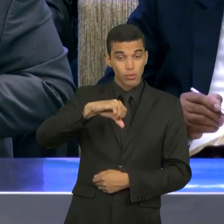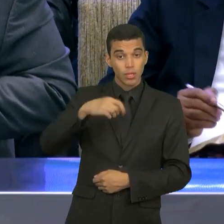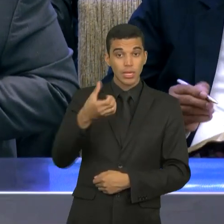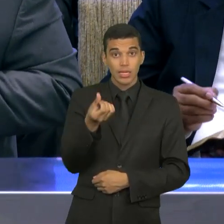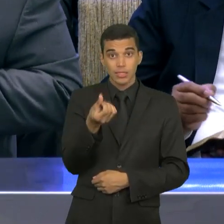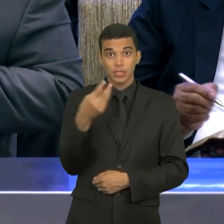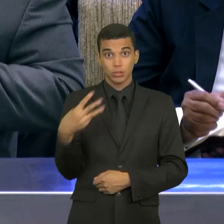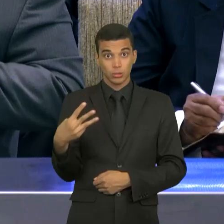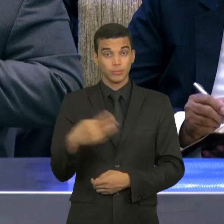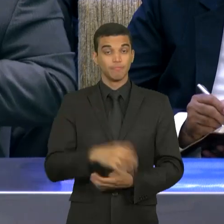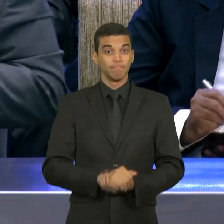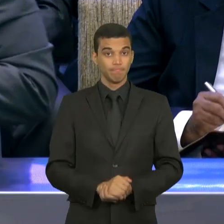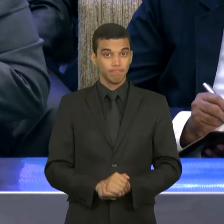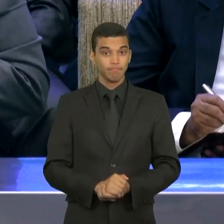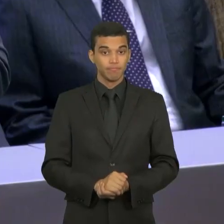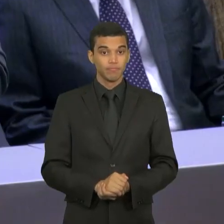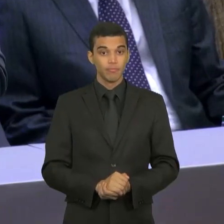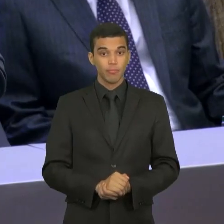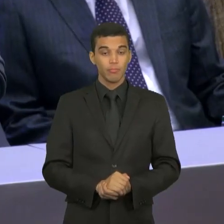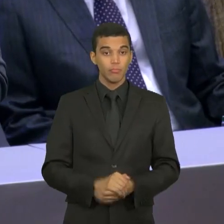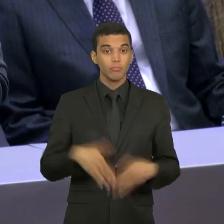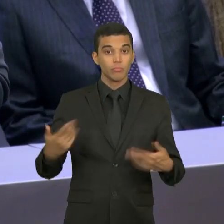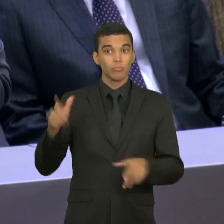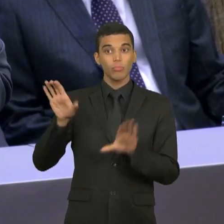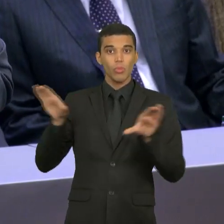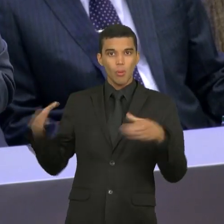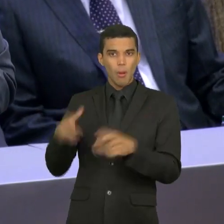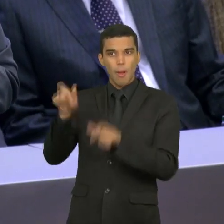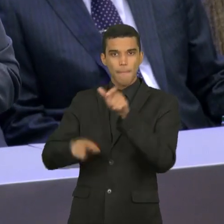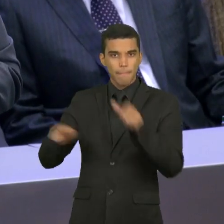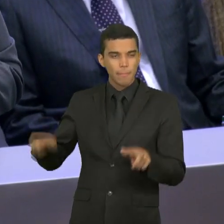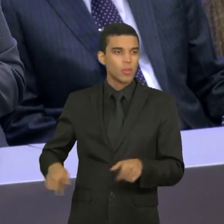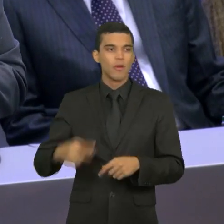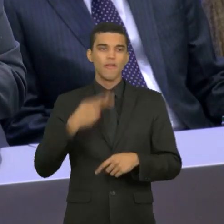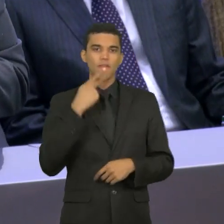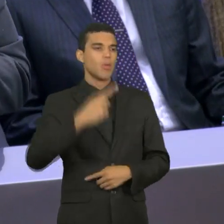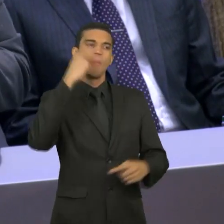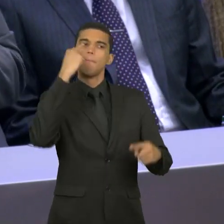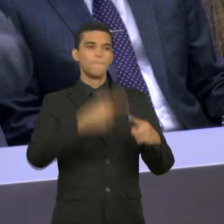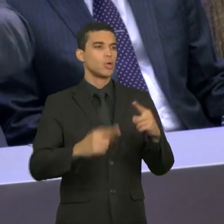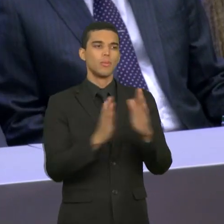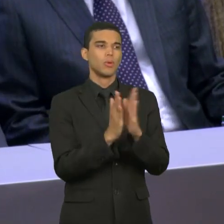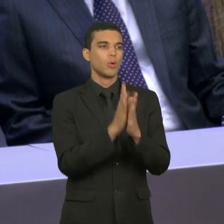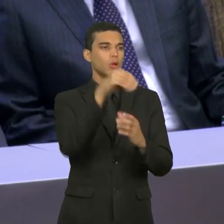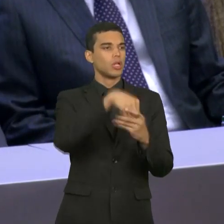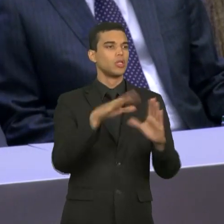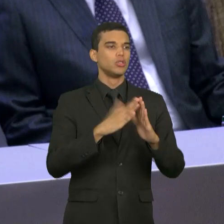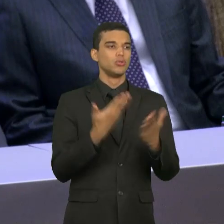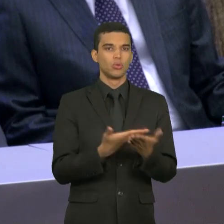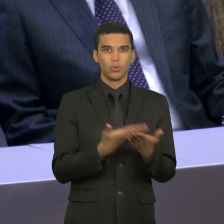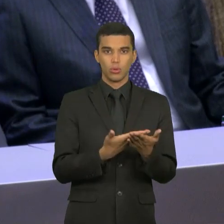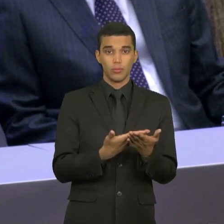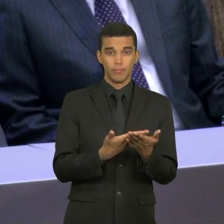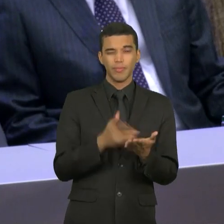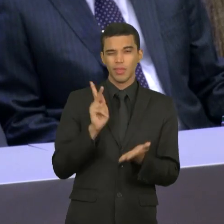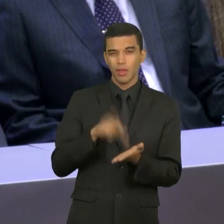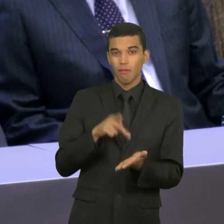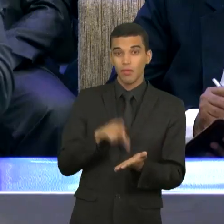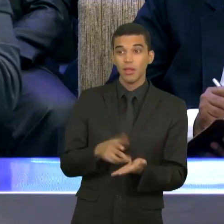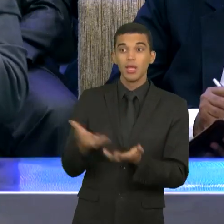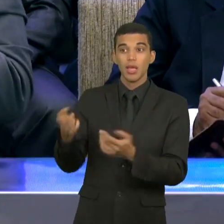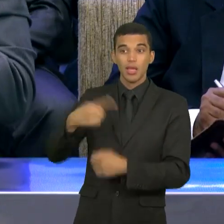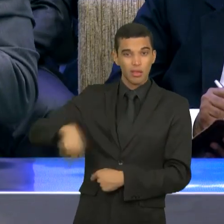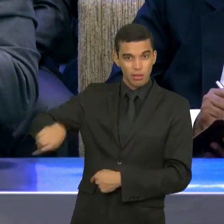1963 Tiraram a oração das escolas eles queriam na verdade proibir que a educação